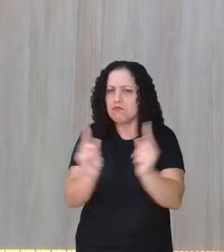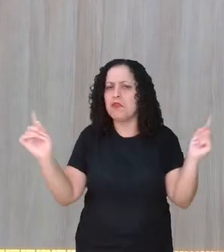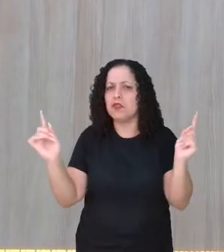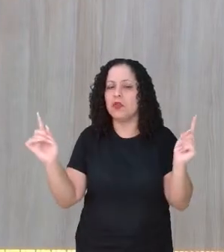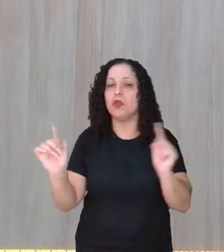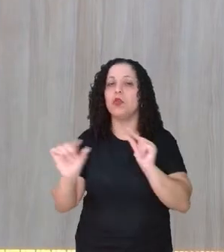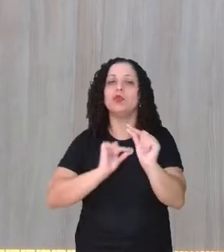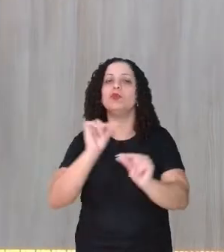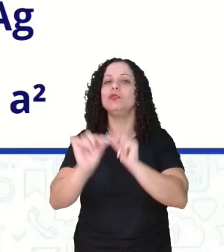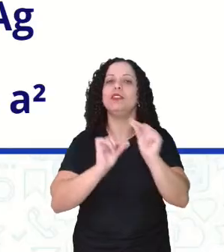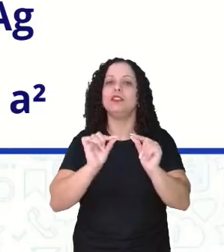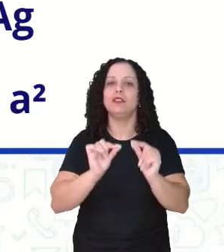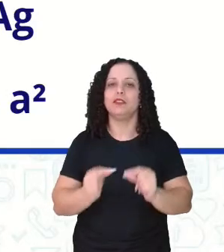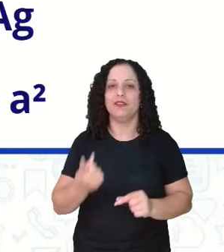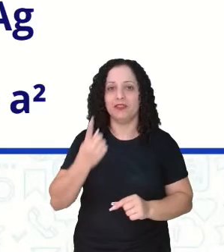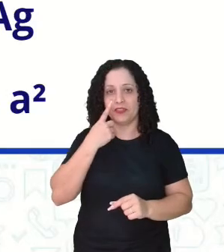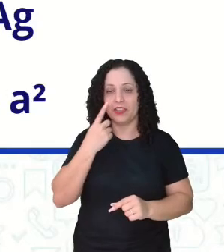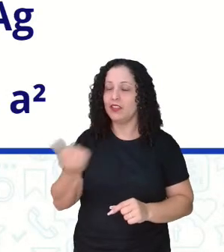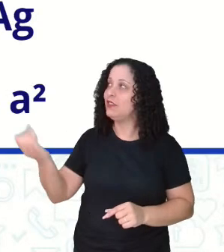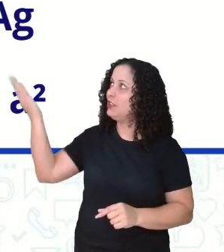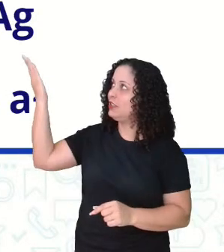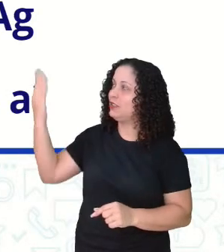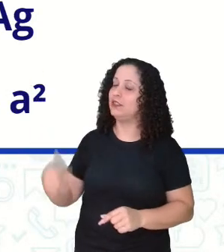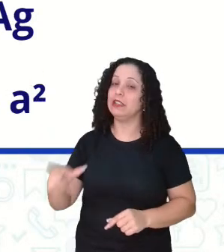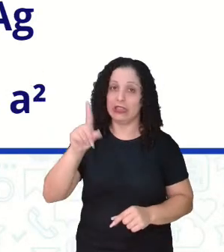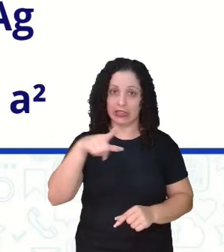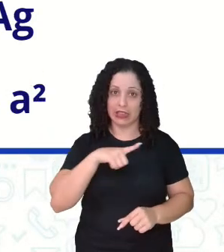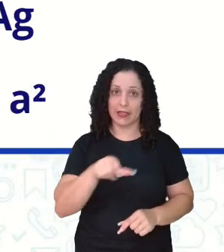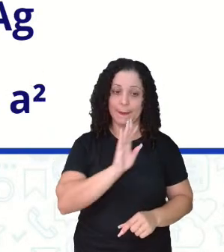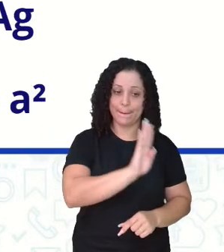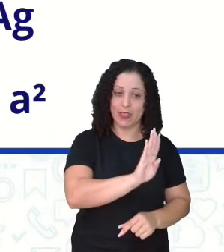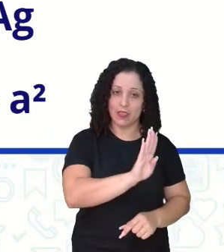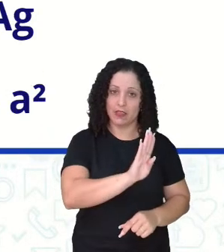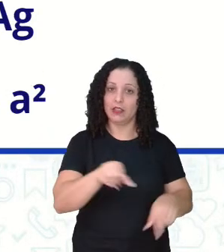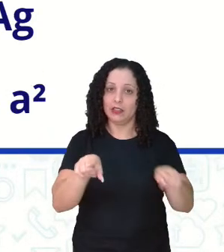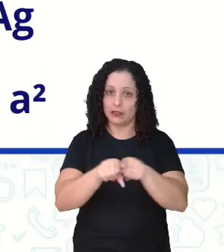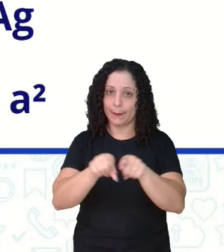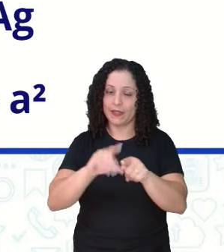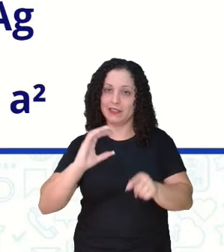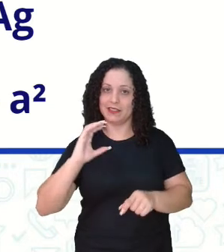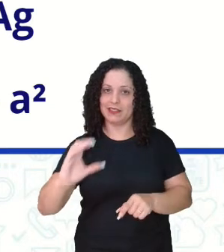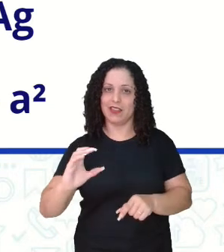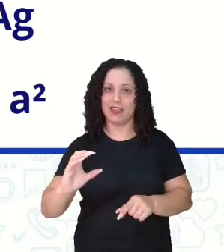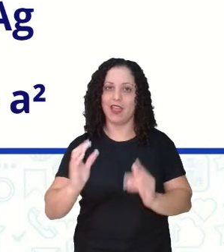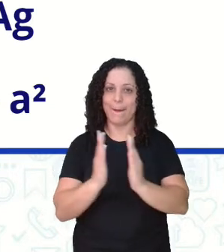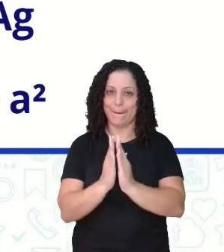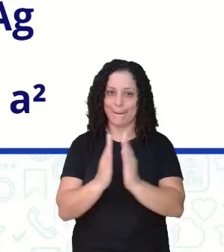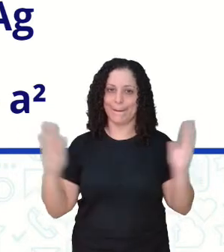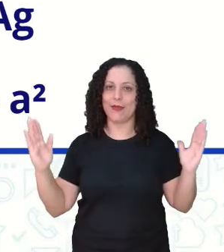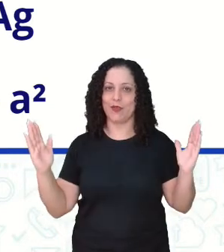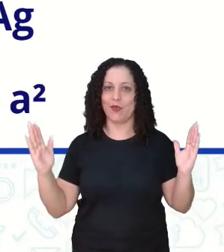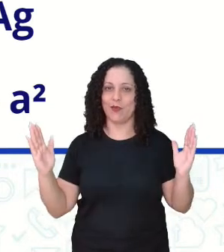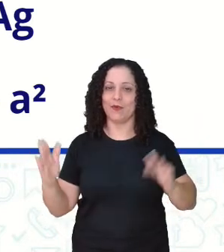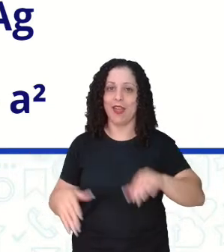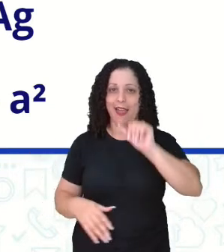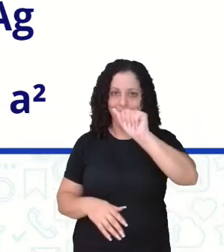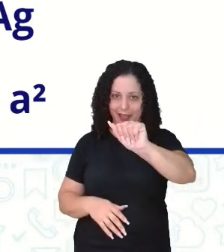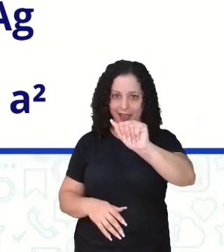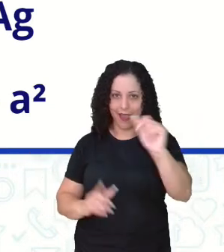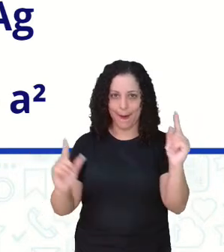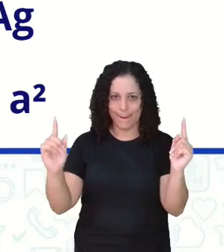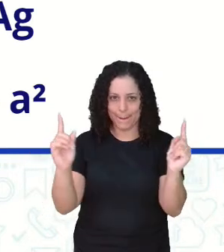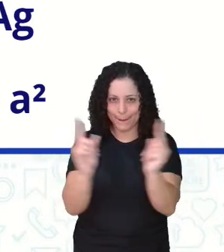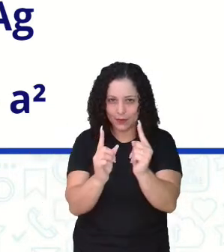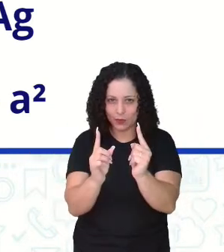nessa imagem aí que tanto o valor de B quanto o valor de C, eles são maiores do que o valorzinho de A,